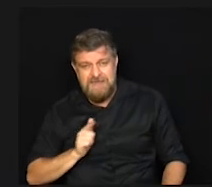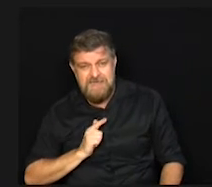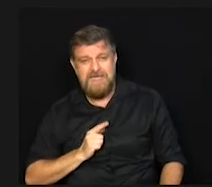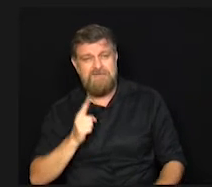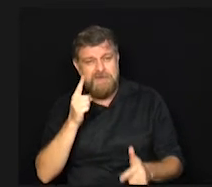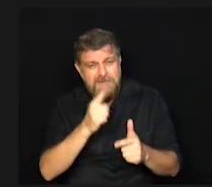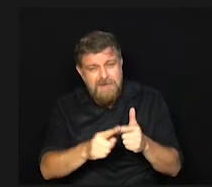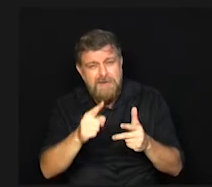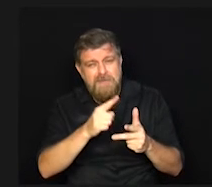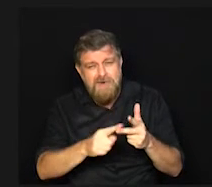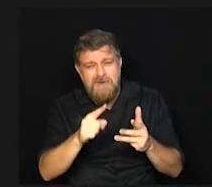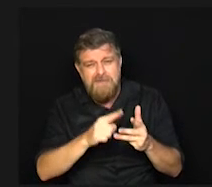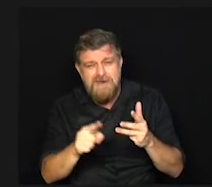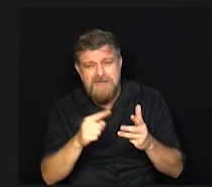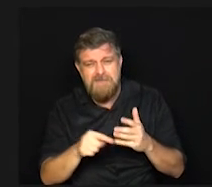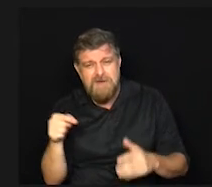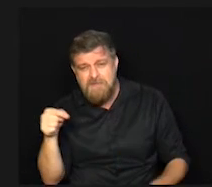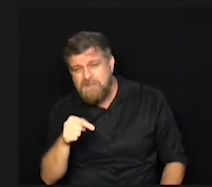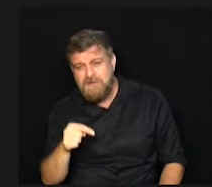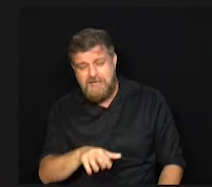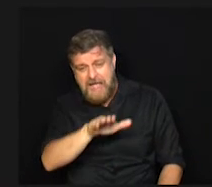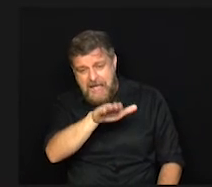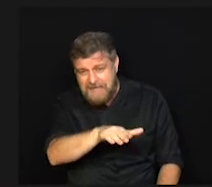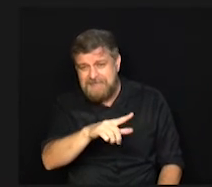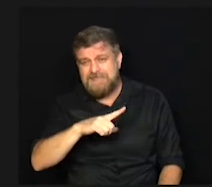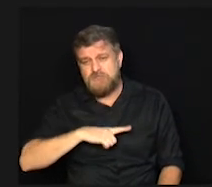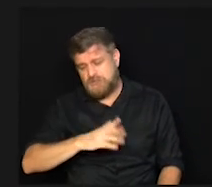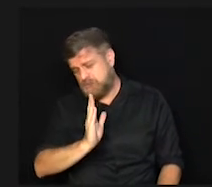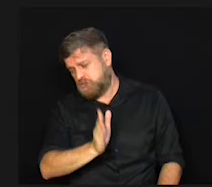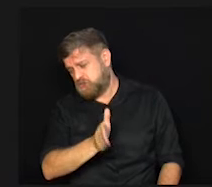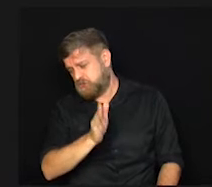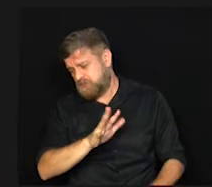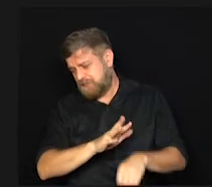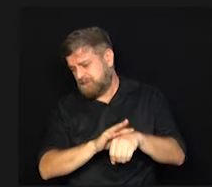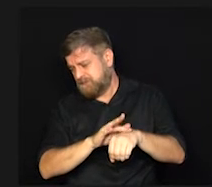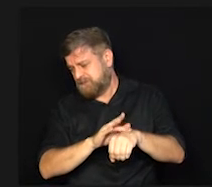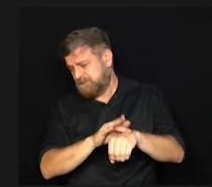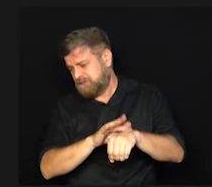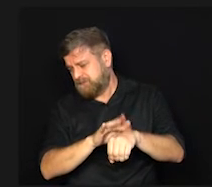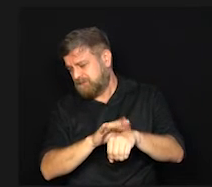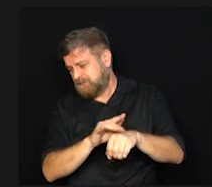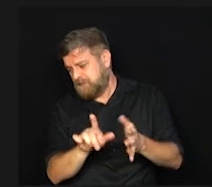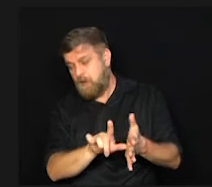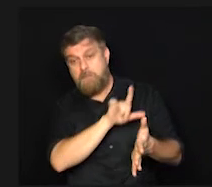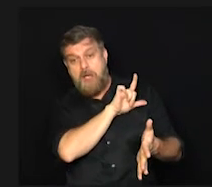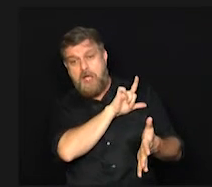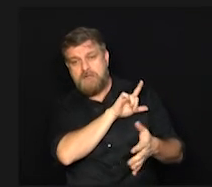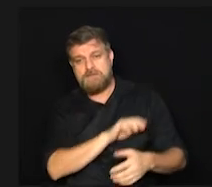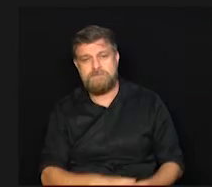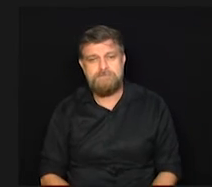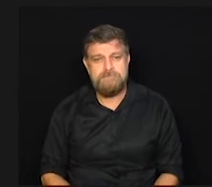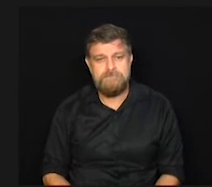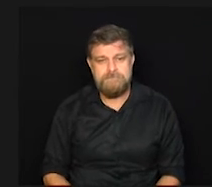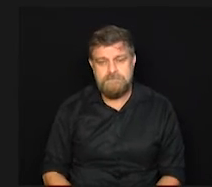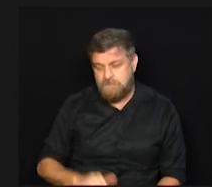conta da deficiência que a criança tinha, tá? E aproveitar a fala da Cláudia, né, a